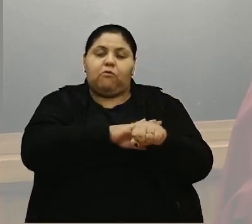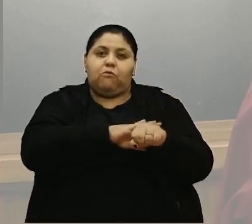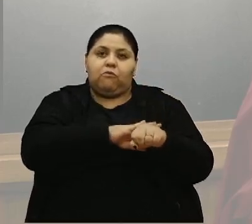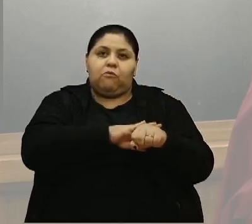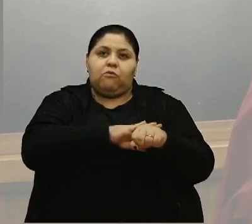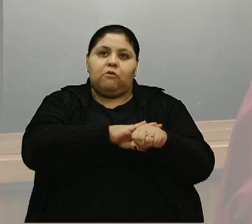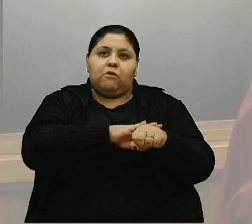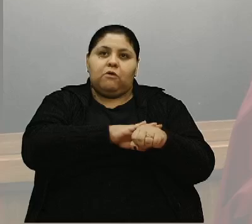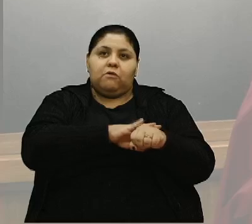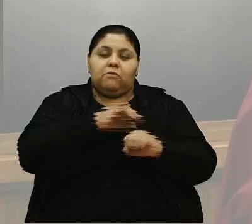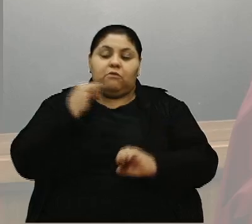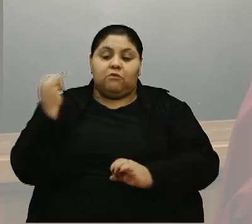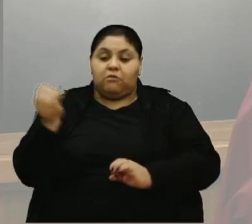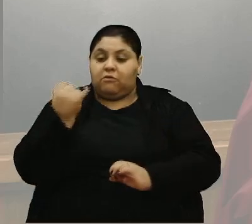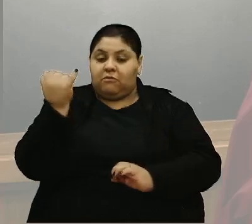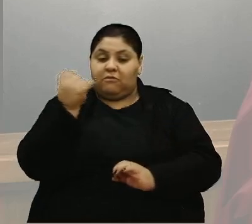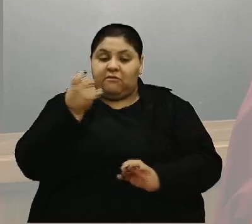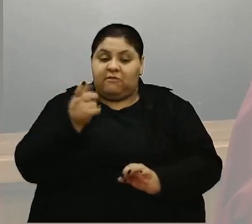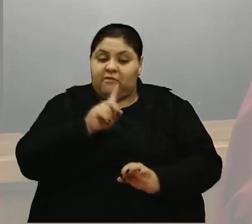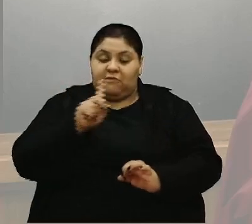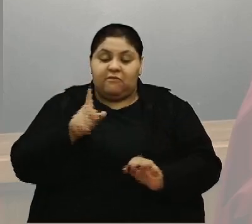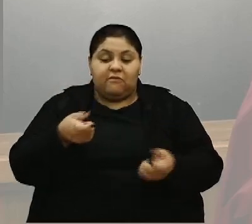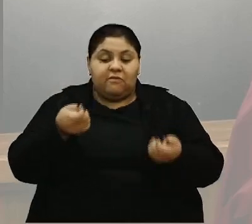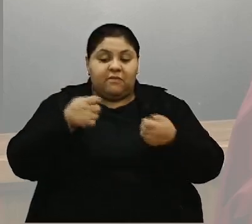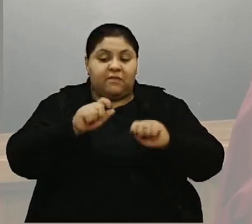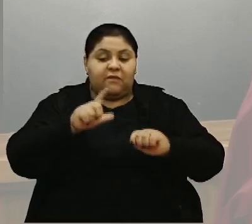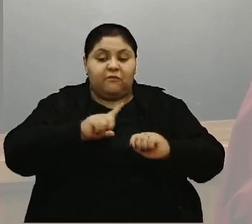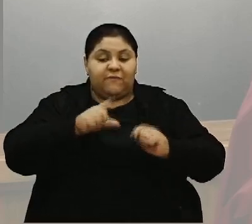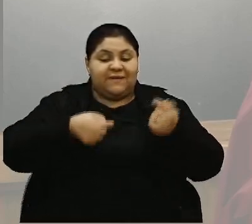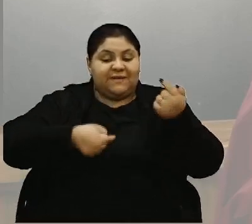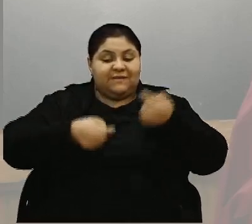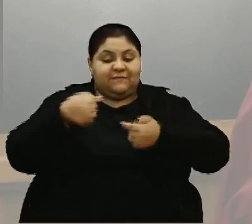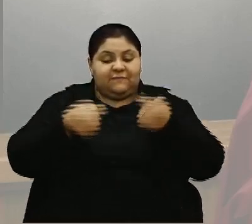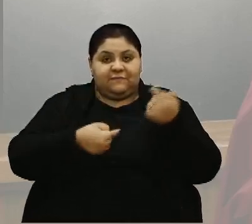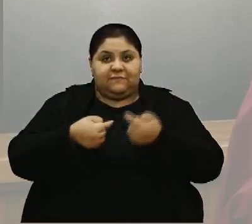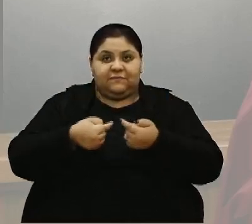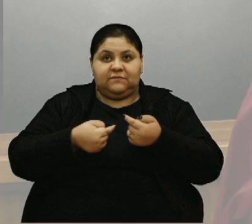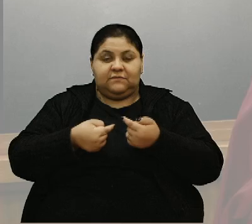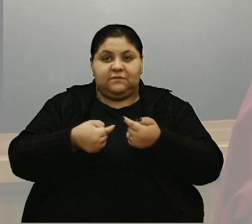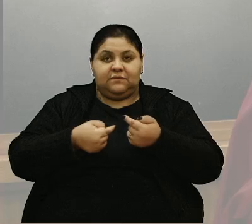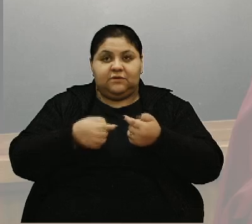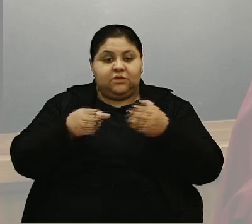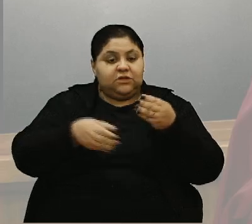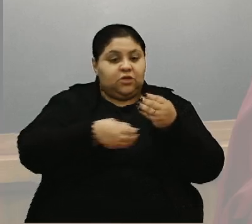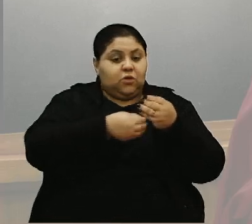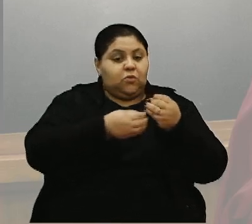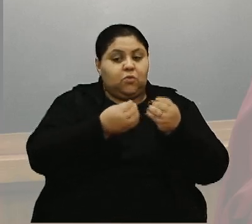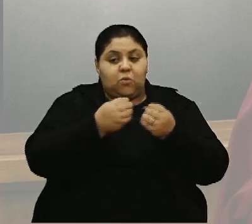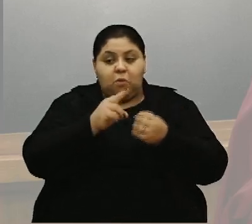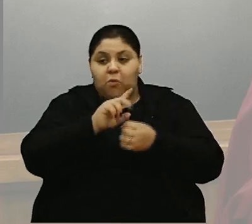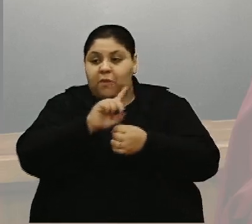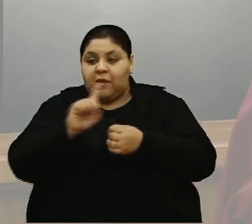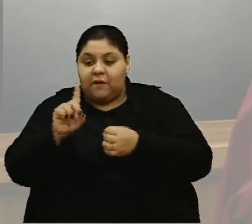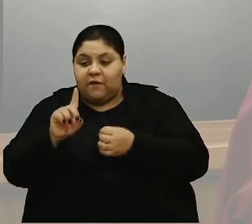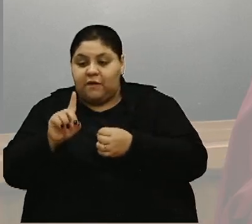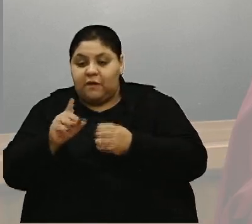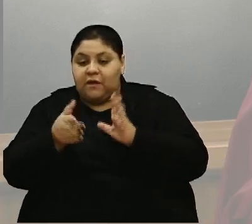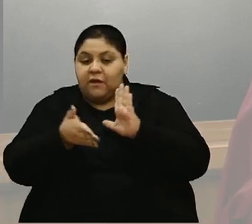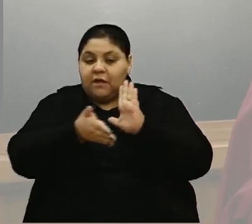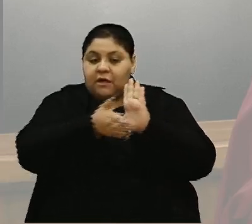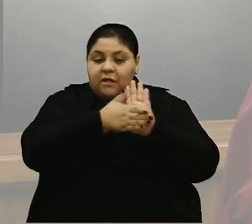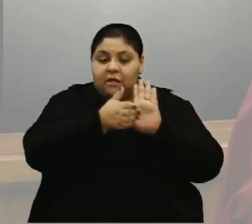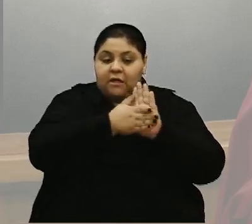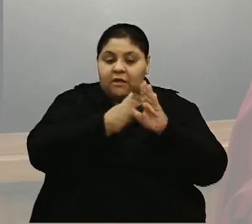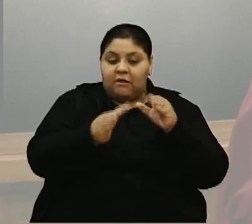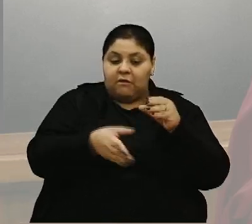seria importante que não precisasse ter muito debate, se inclui, se não inclui. Então, a proposta dessa